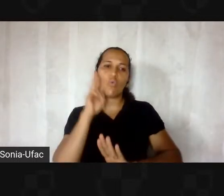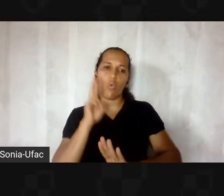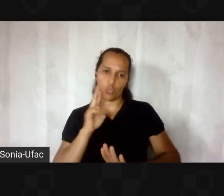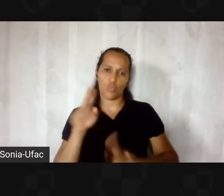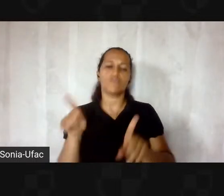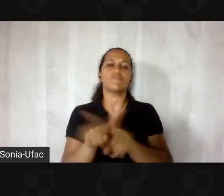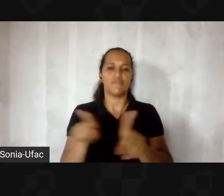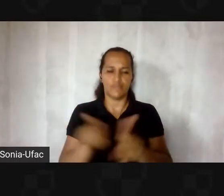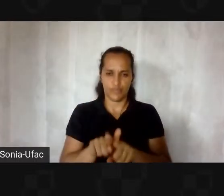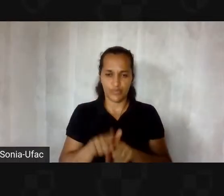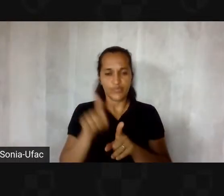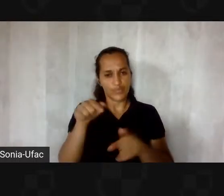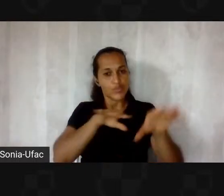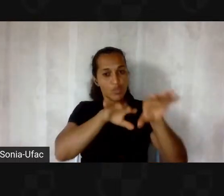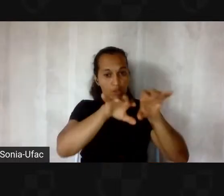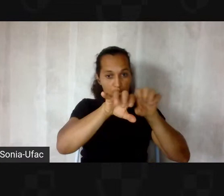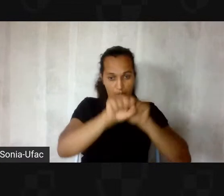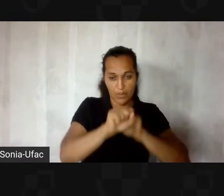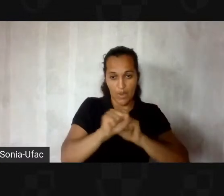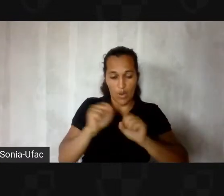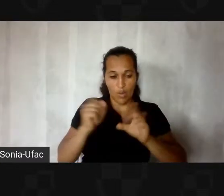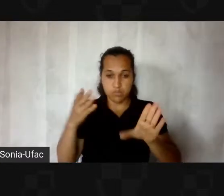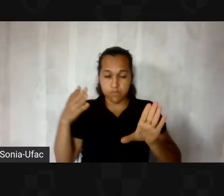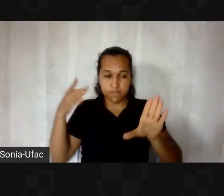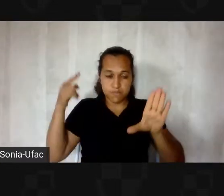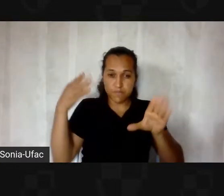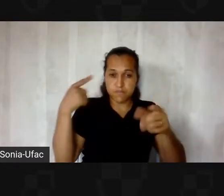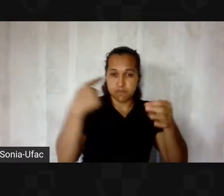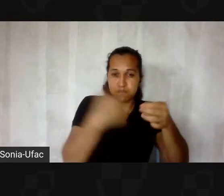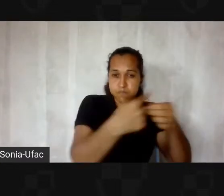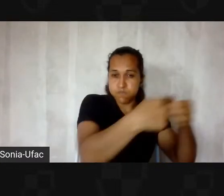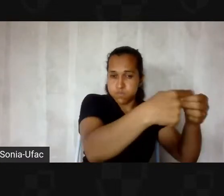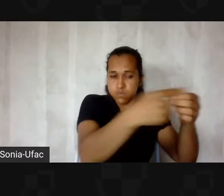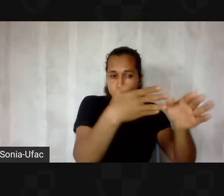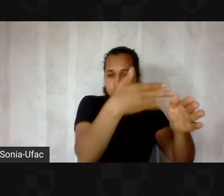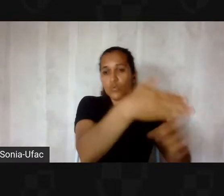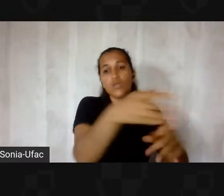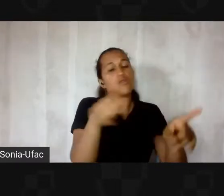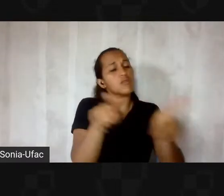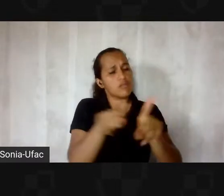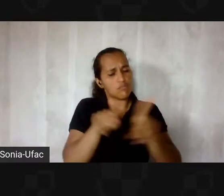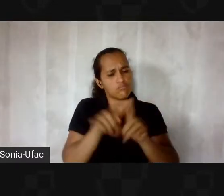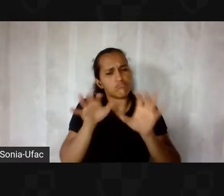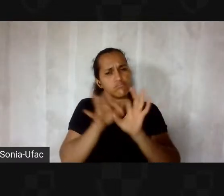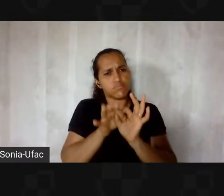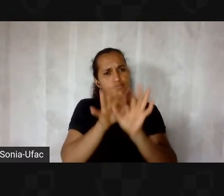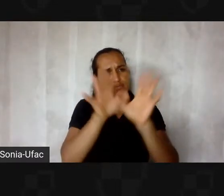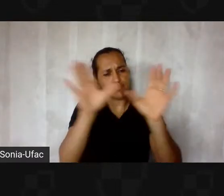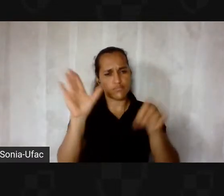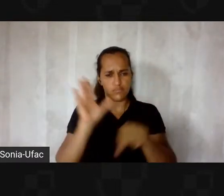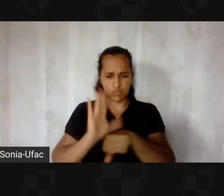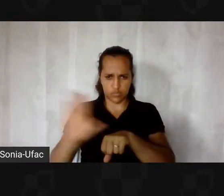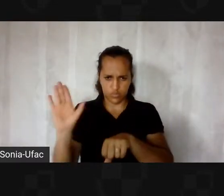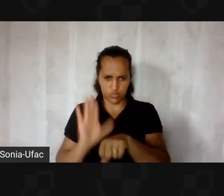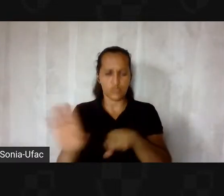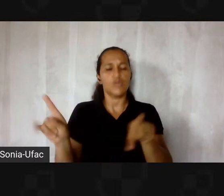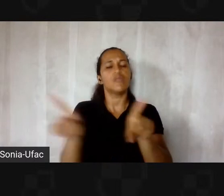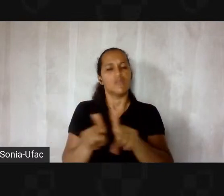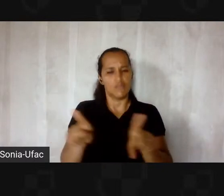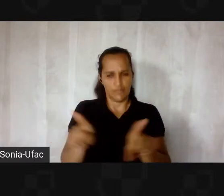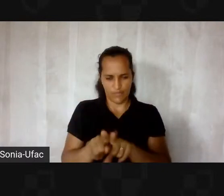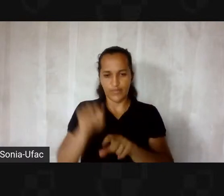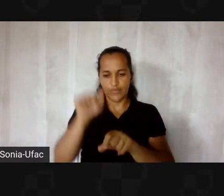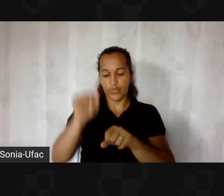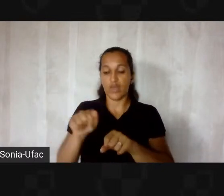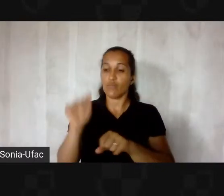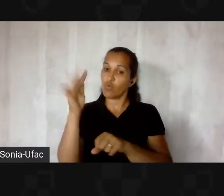que eu considero de interiorização, mas também de democratização do curso e do ensino superior, através do curso